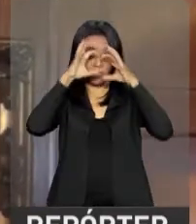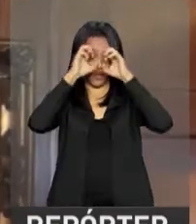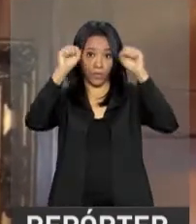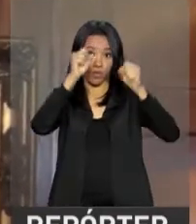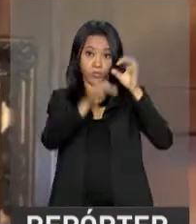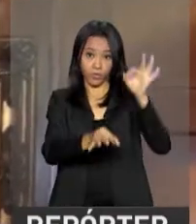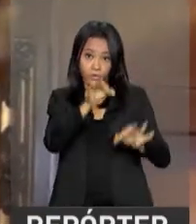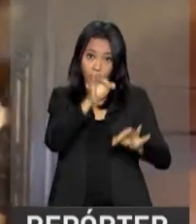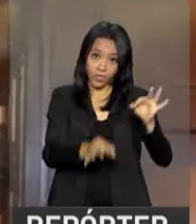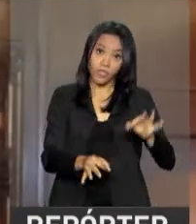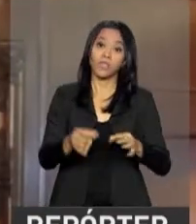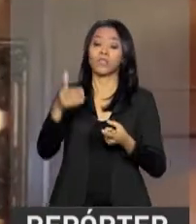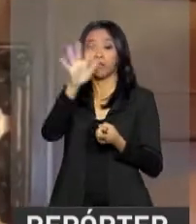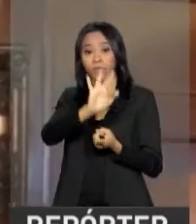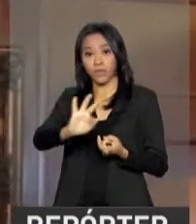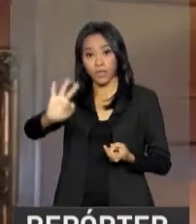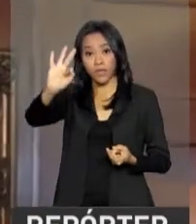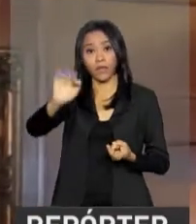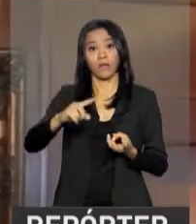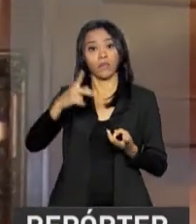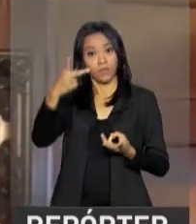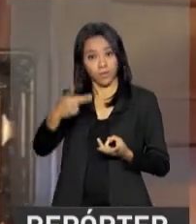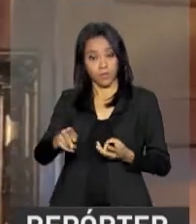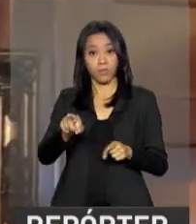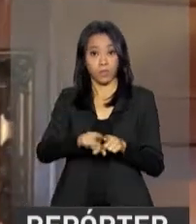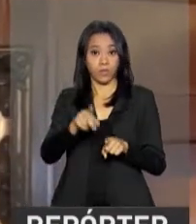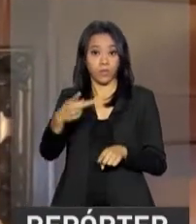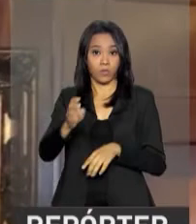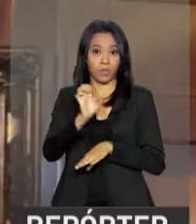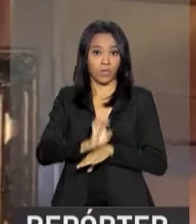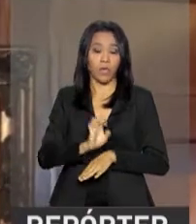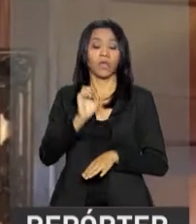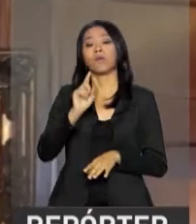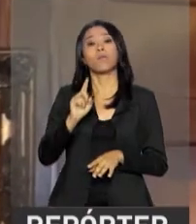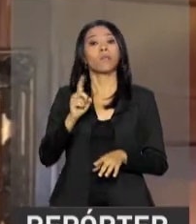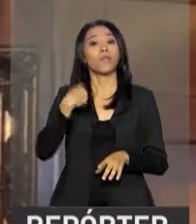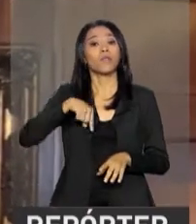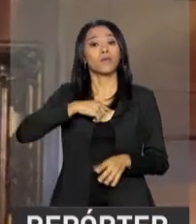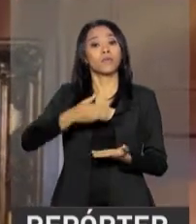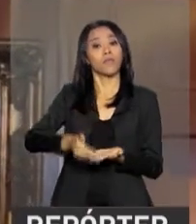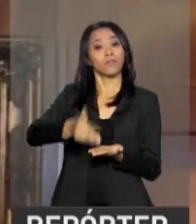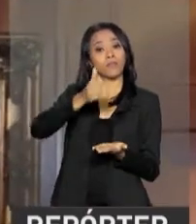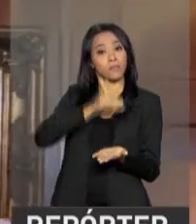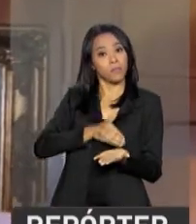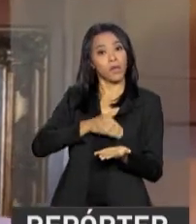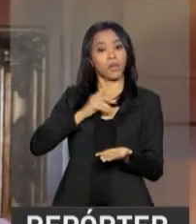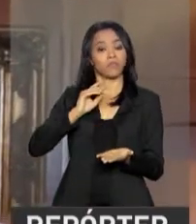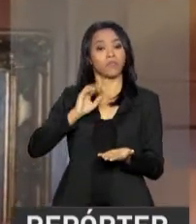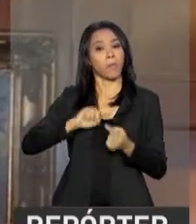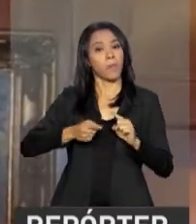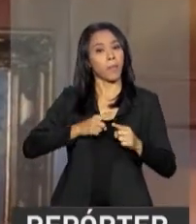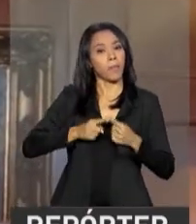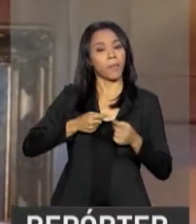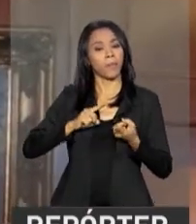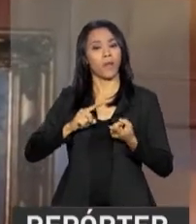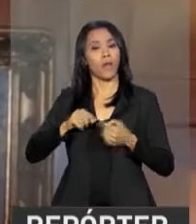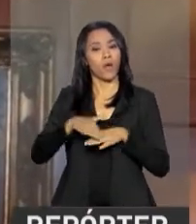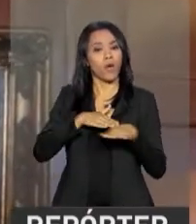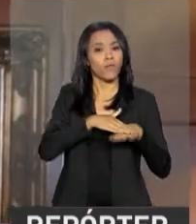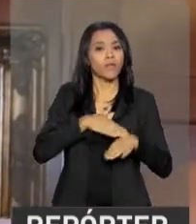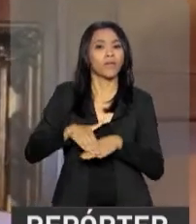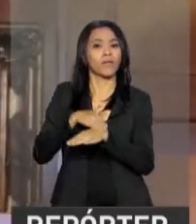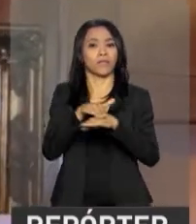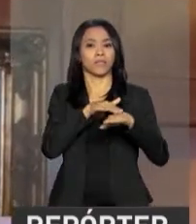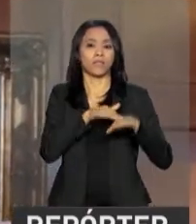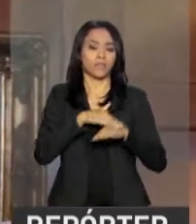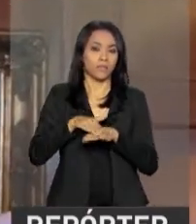com o provedor geral de justiça do estado para anteciparmos as questões e dialogarmos sobre soluções possíveis